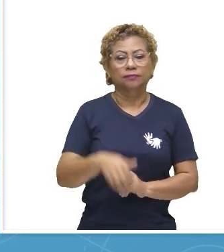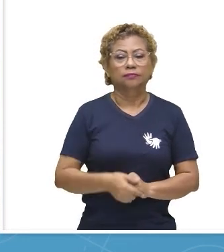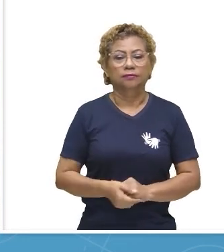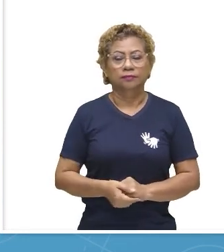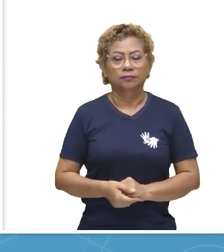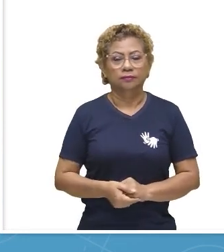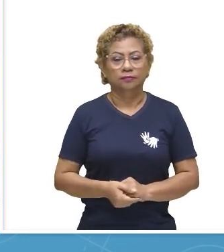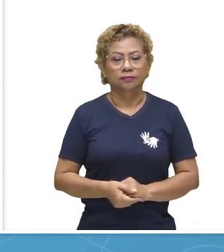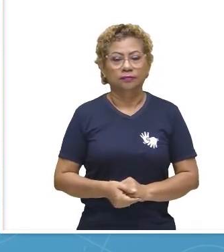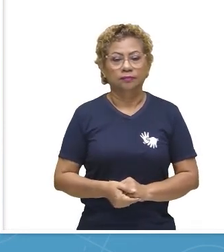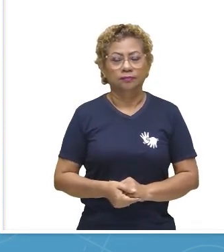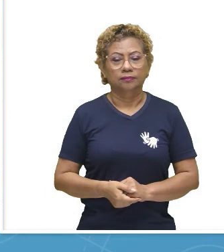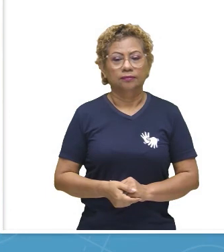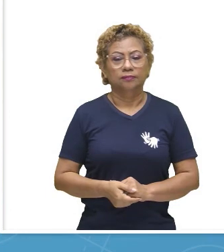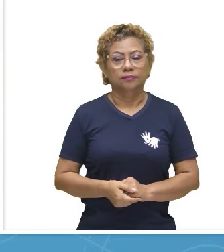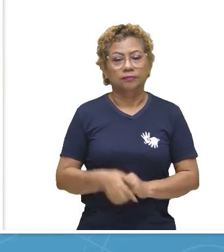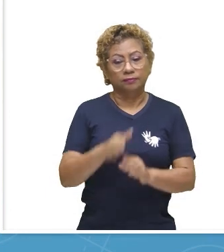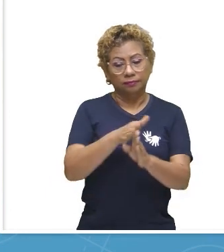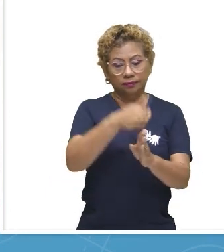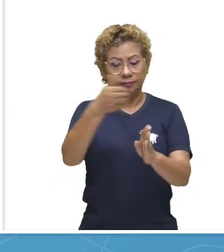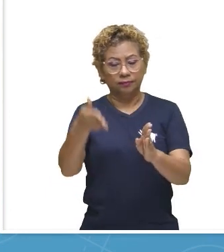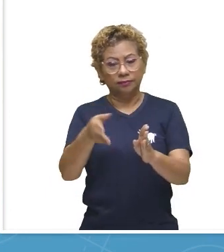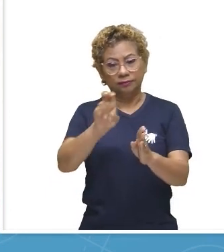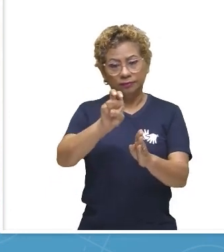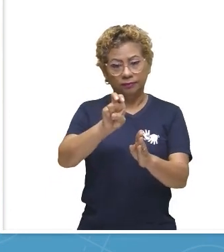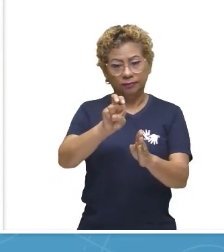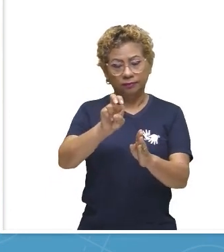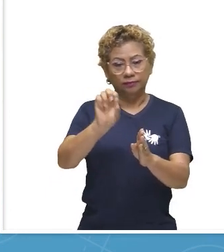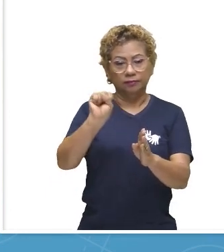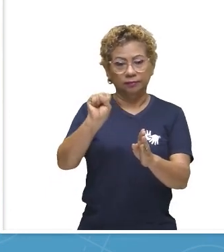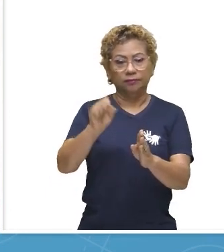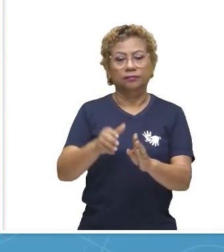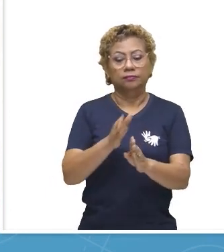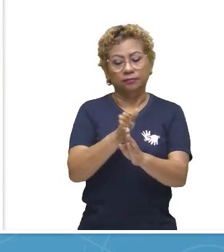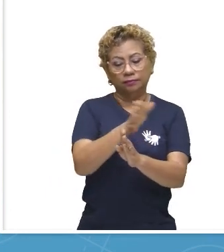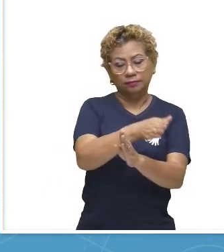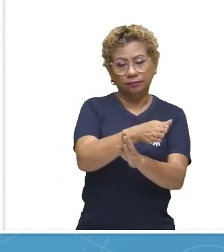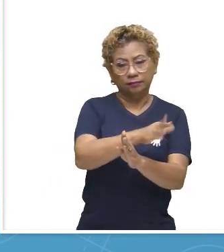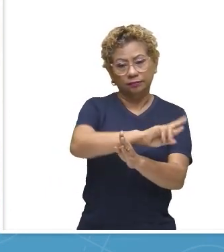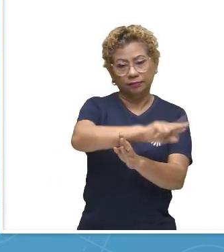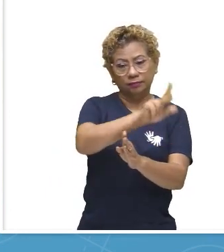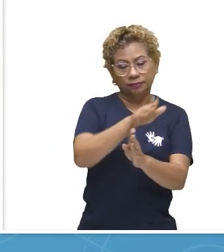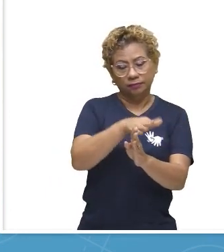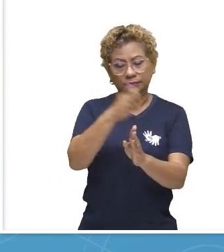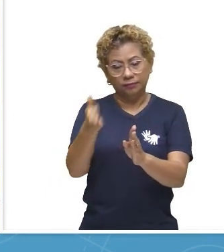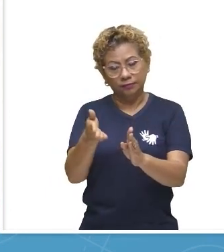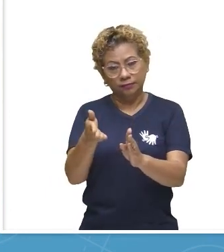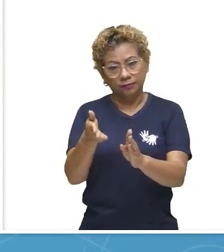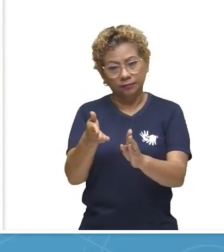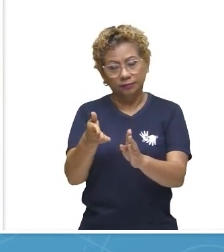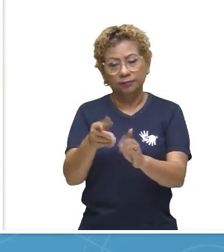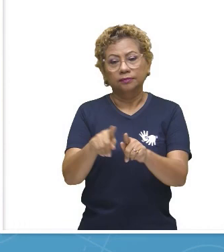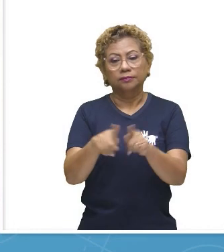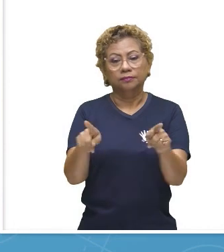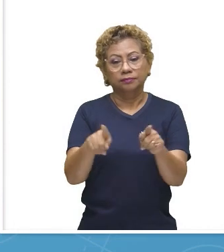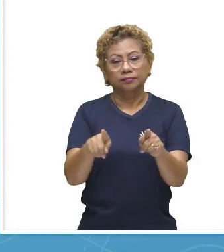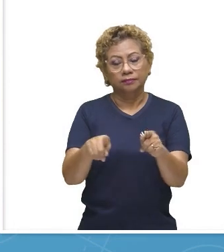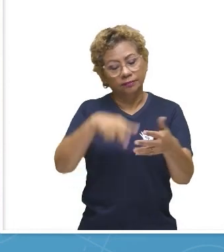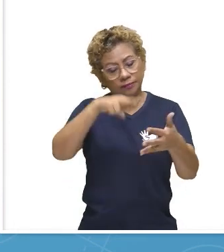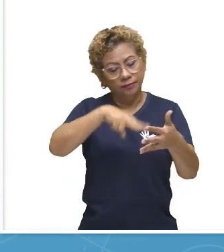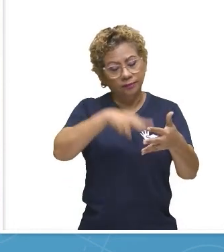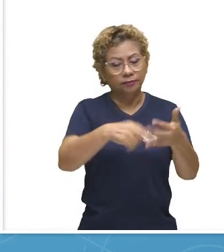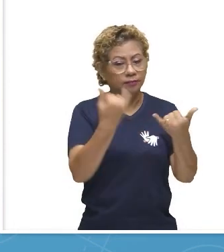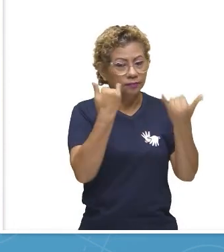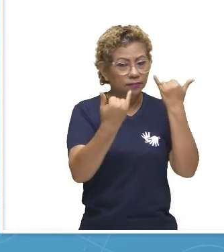fora? 5 e 8, ok? Só que aí eu quero só os de dentro, né? Então, os de dentro